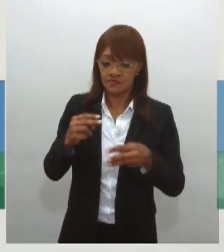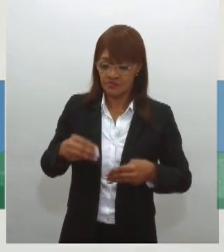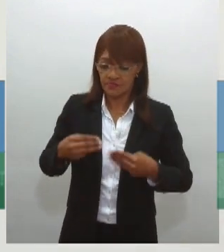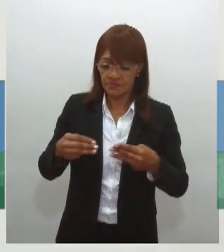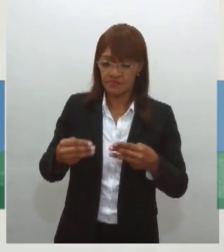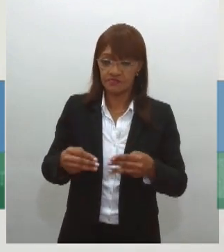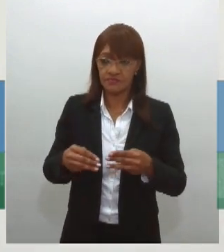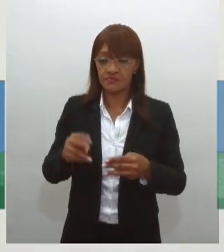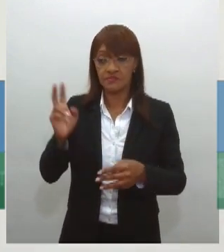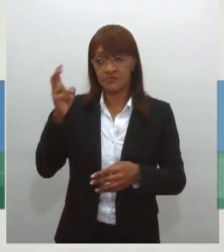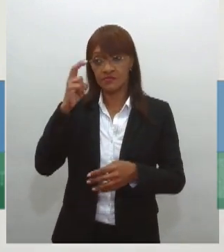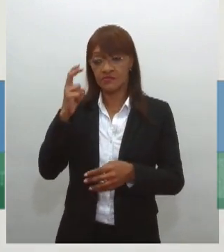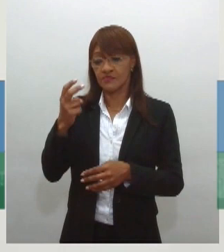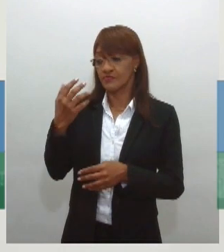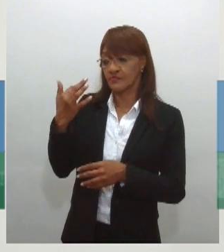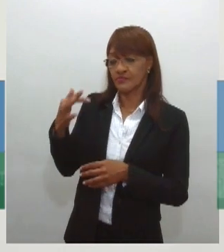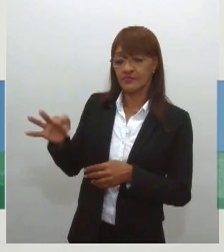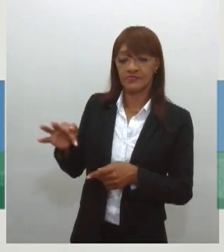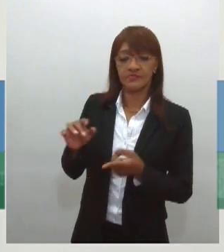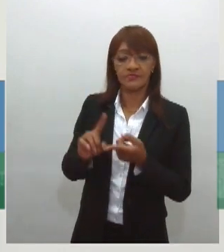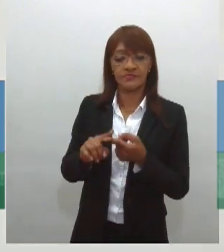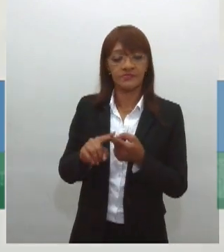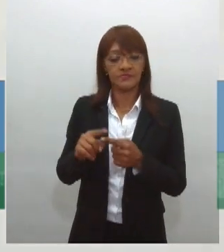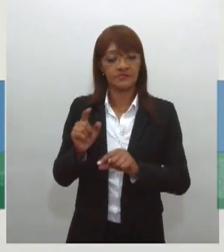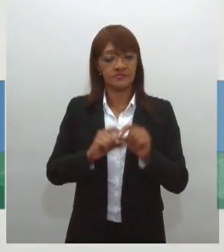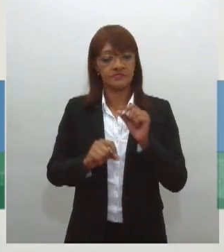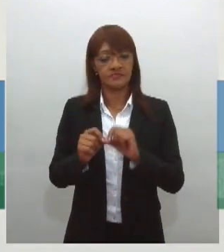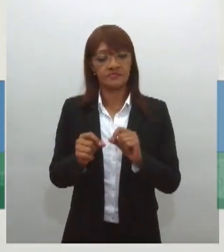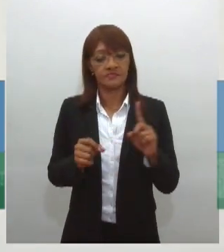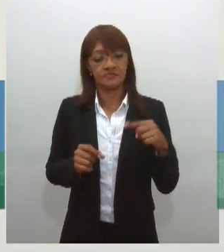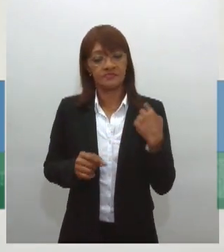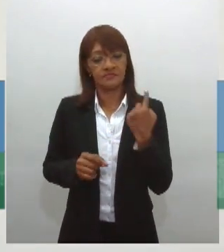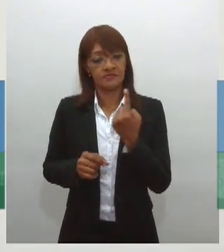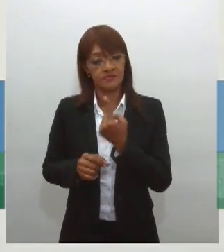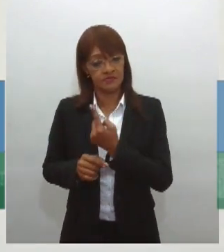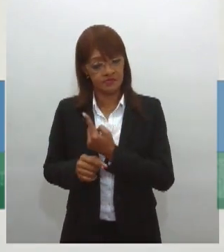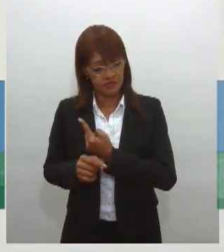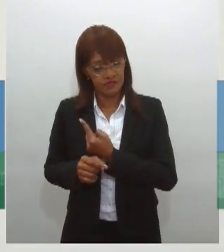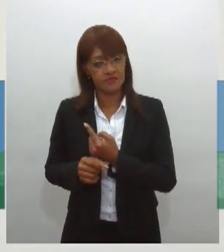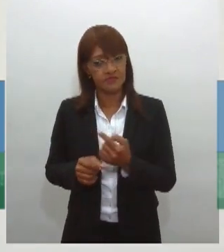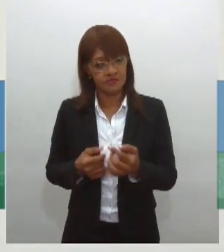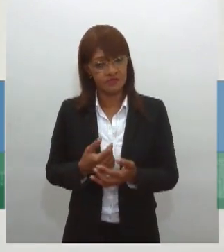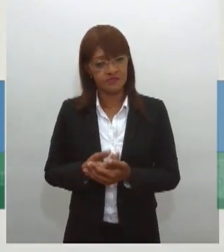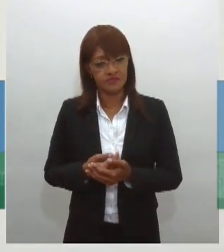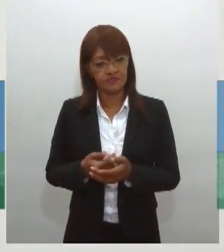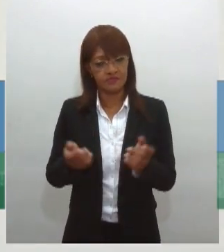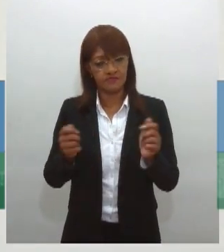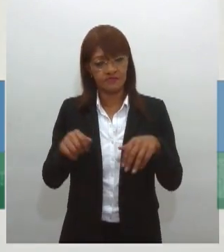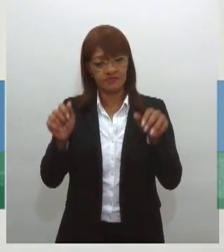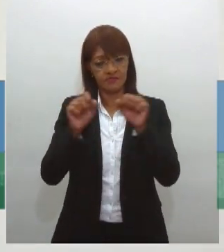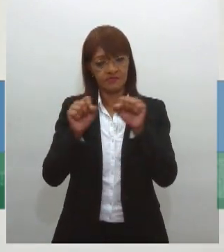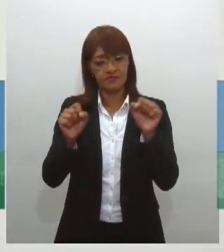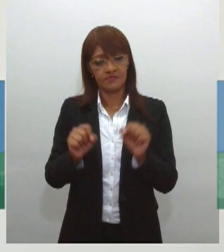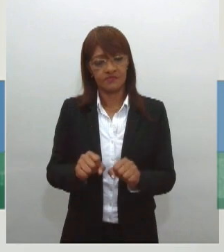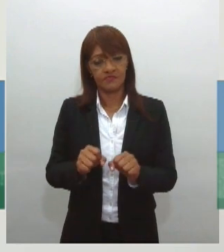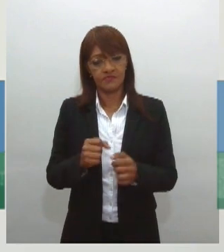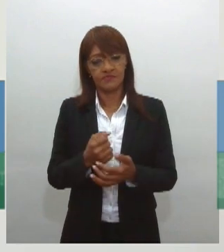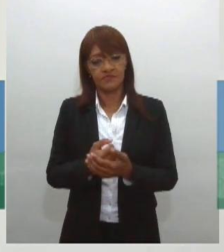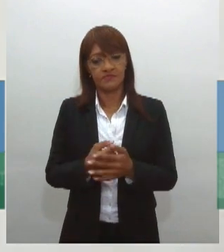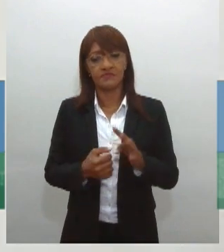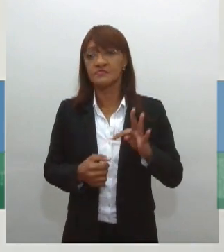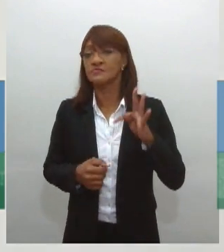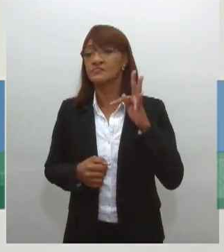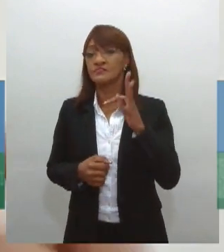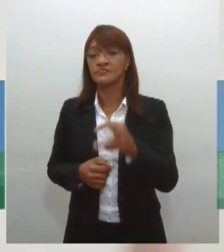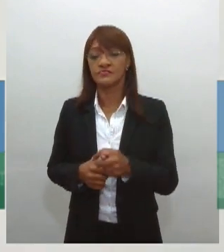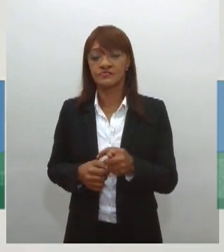federados para que a gente implemente o Sistema Nacional de Cultura em todos os municípios. A